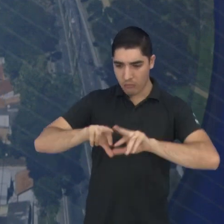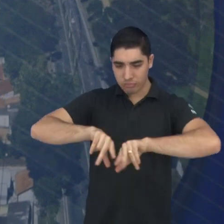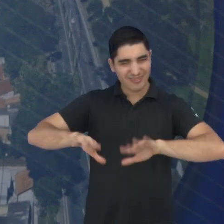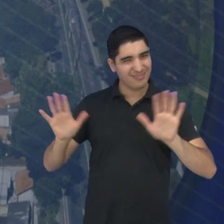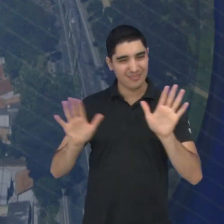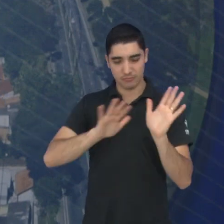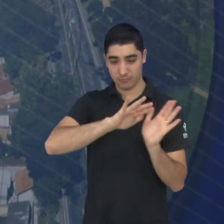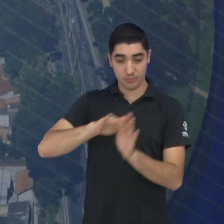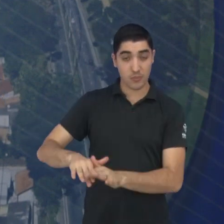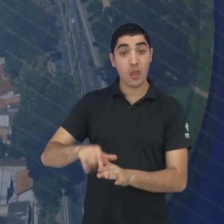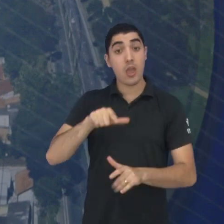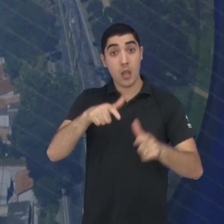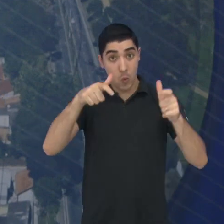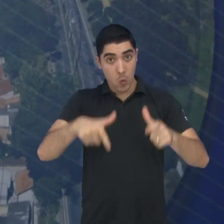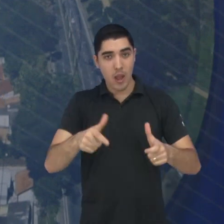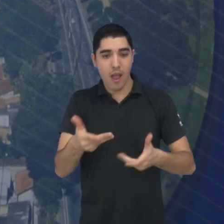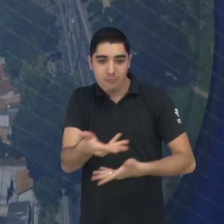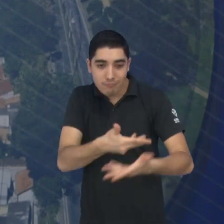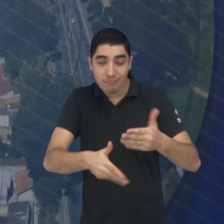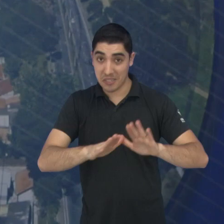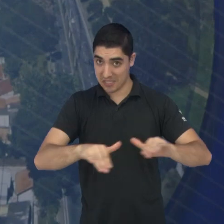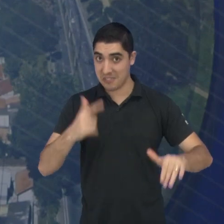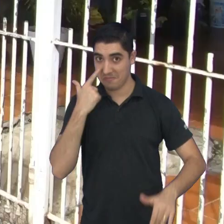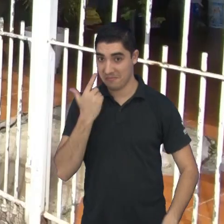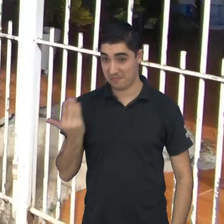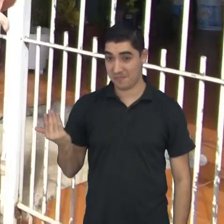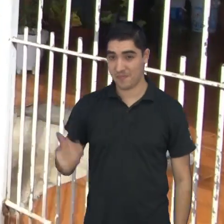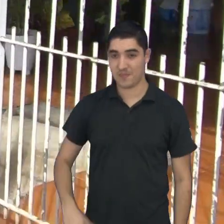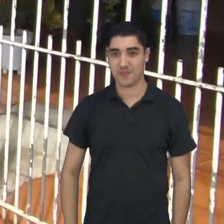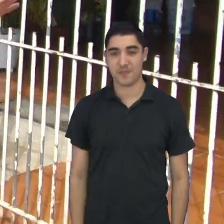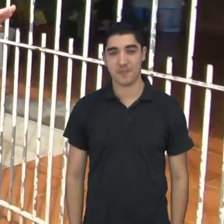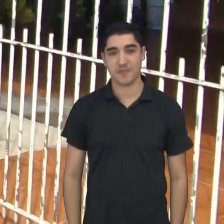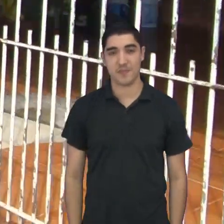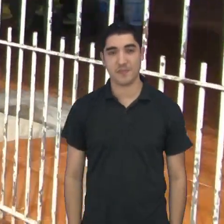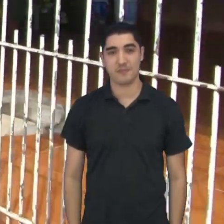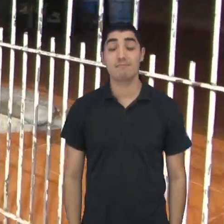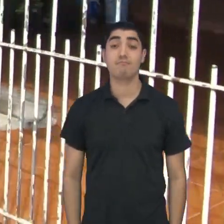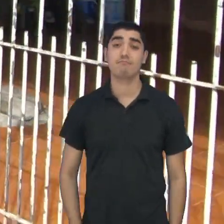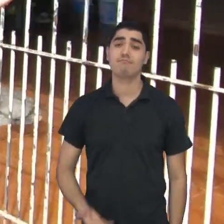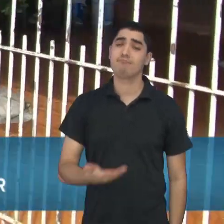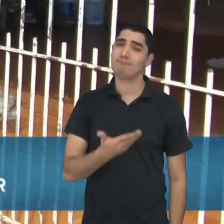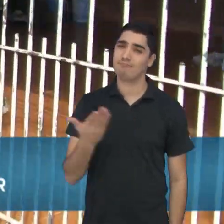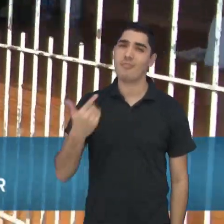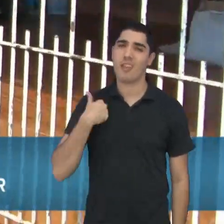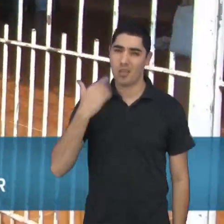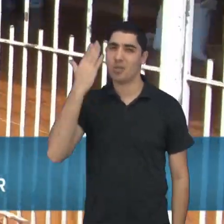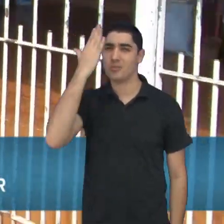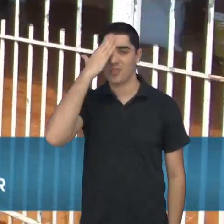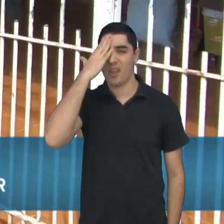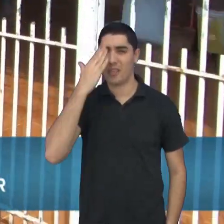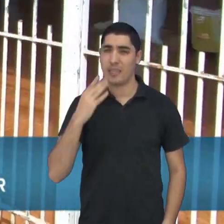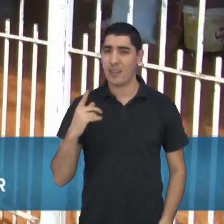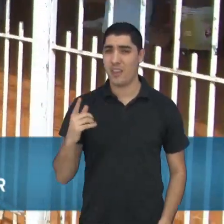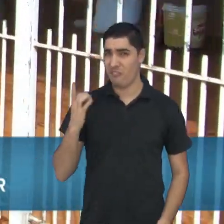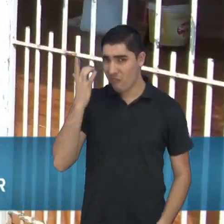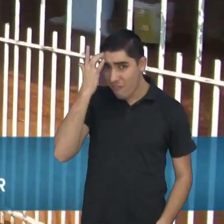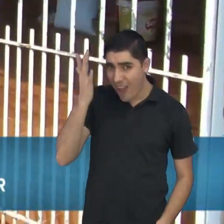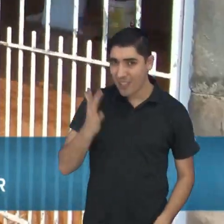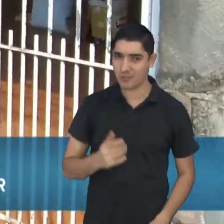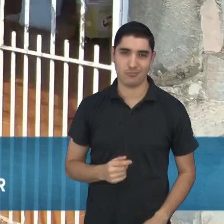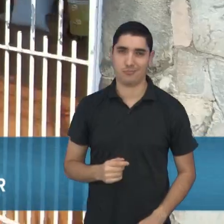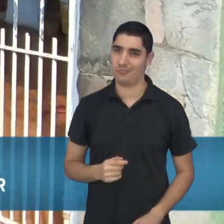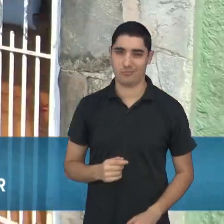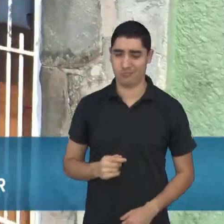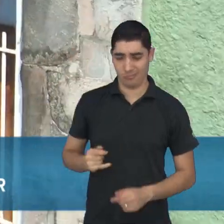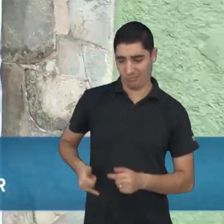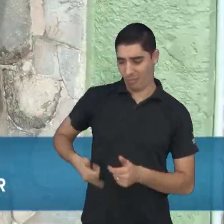a socializar. Vamos ver então. Gente, eu sei, é difícil, não é nada fácil controlar as